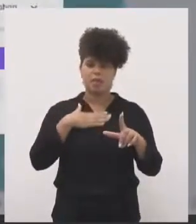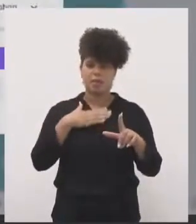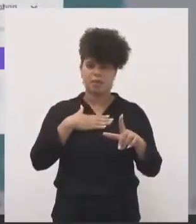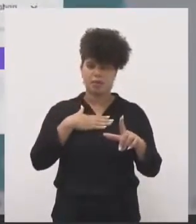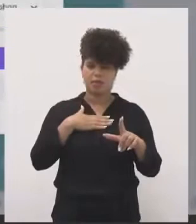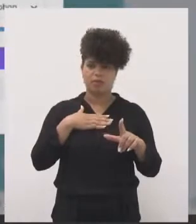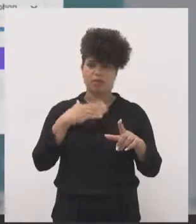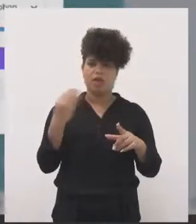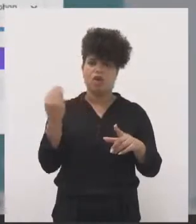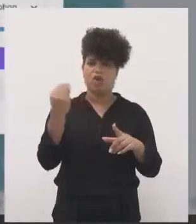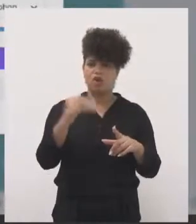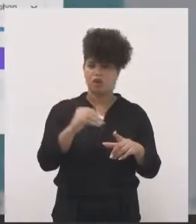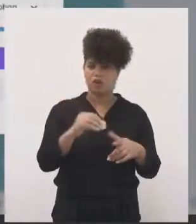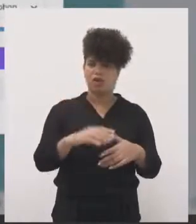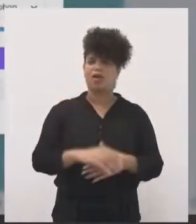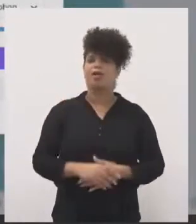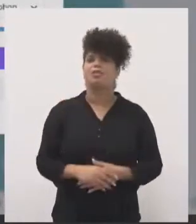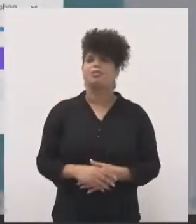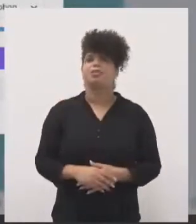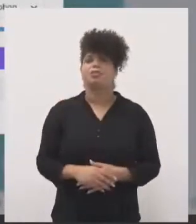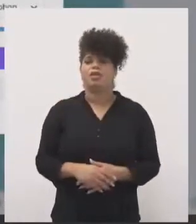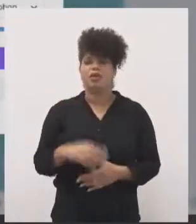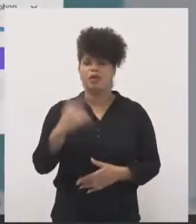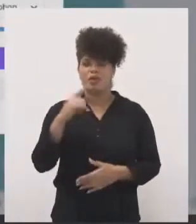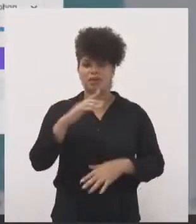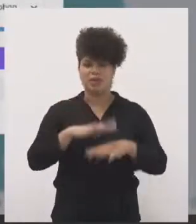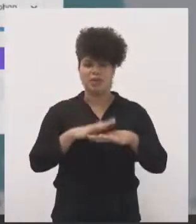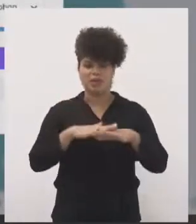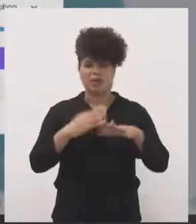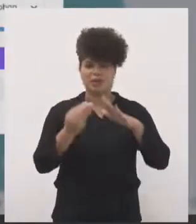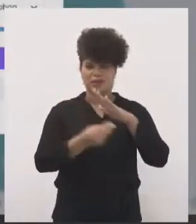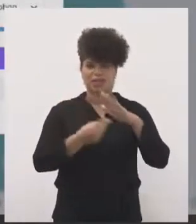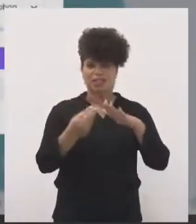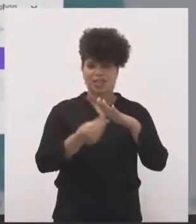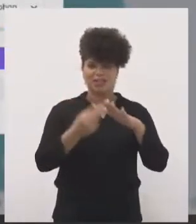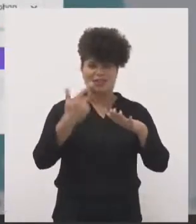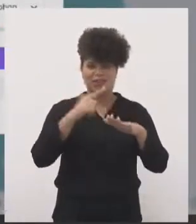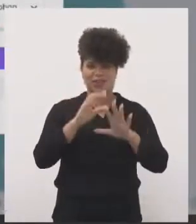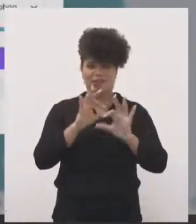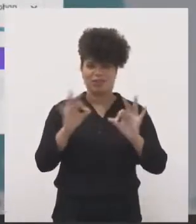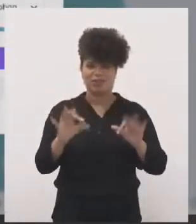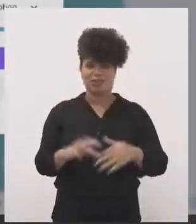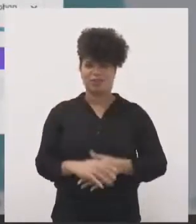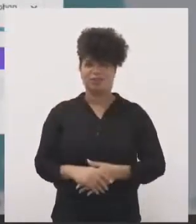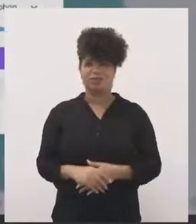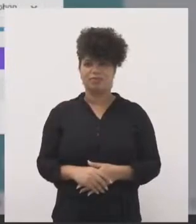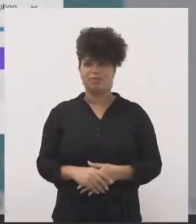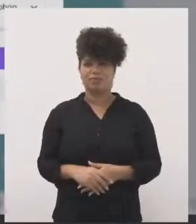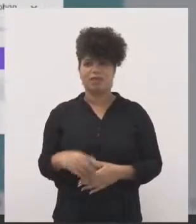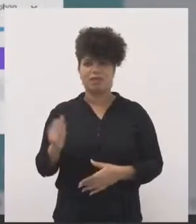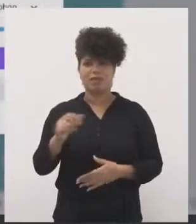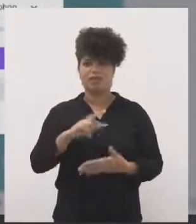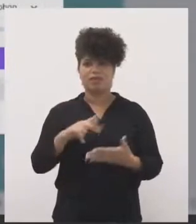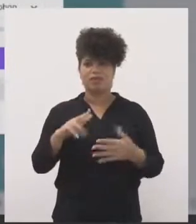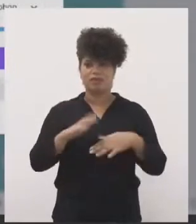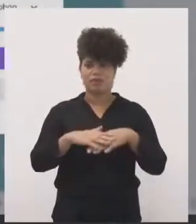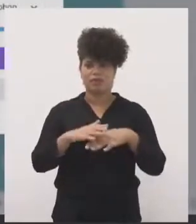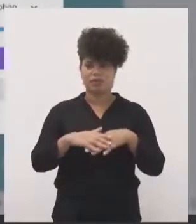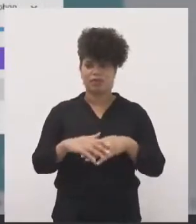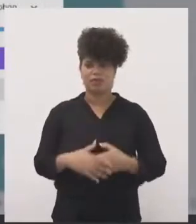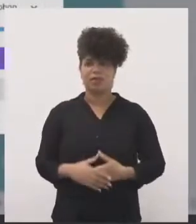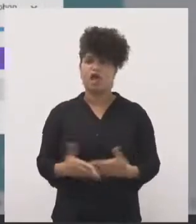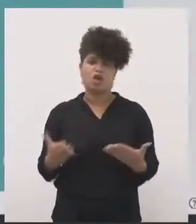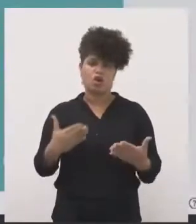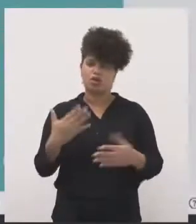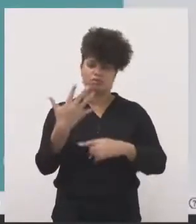já automaticamente inseri-lo aqui no meu design, na minha historinha. Então, eu tenho essas opções, tá? Eu não